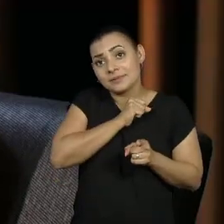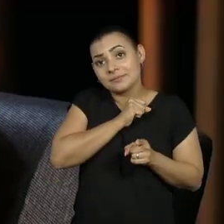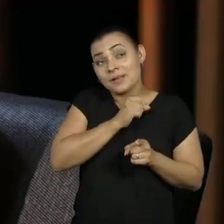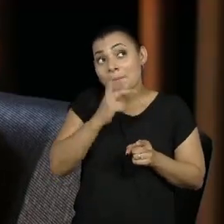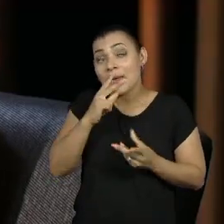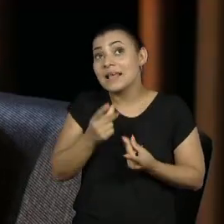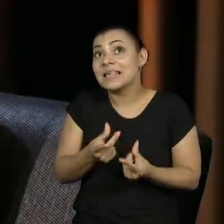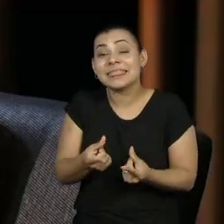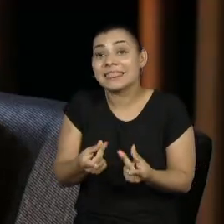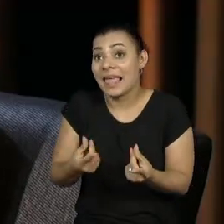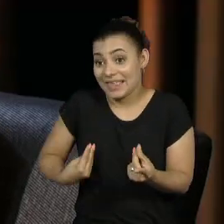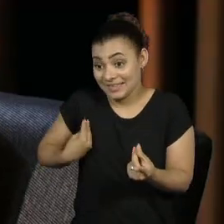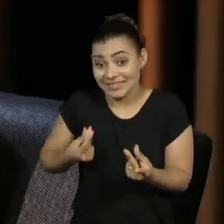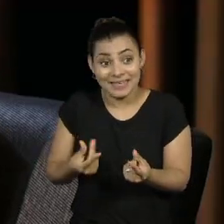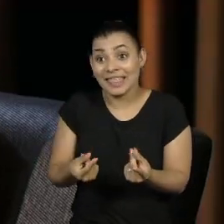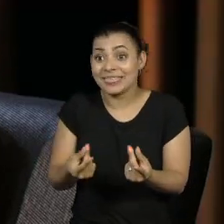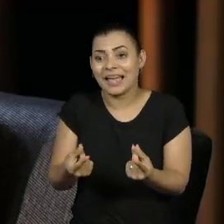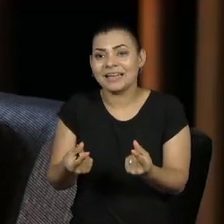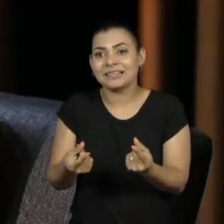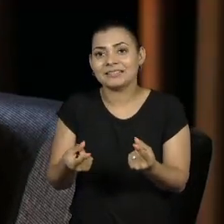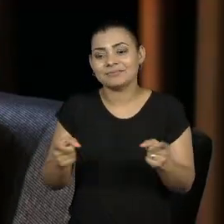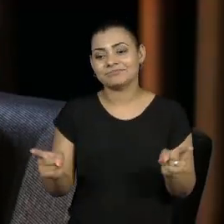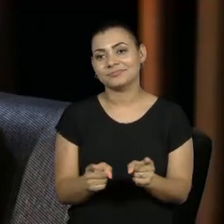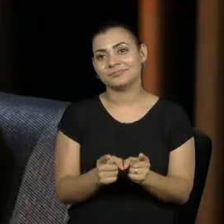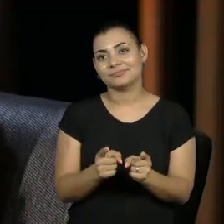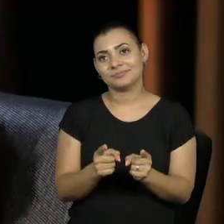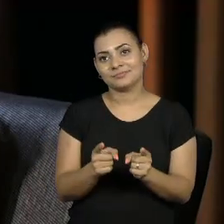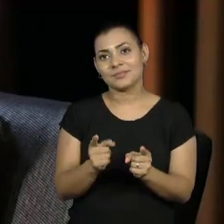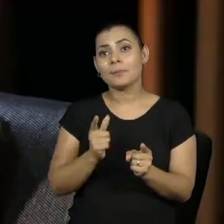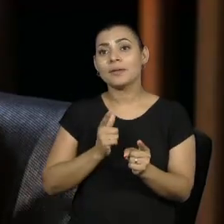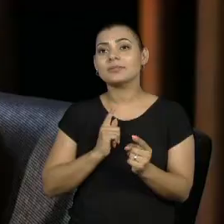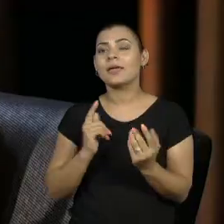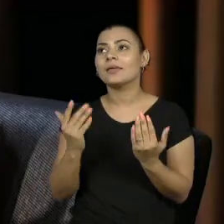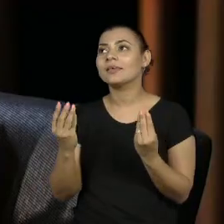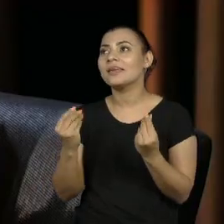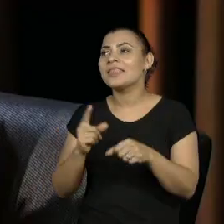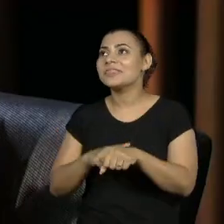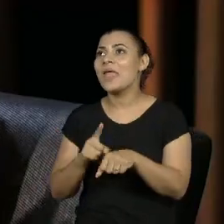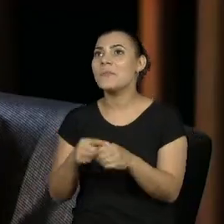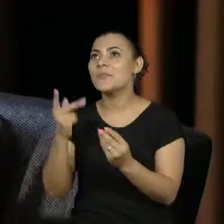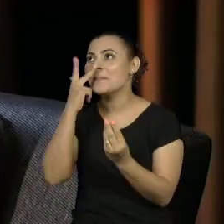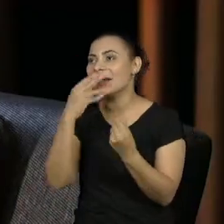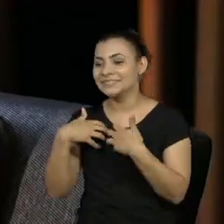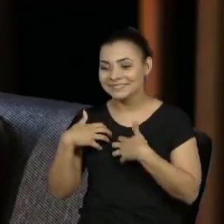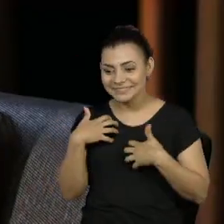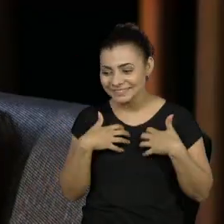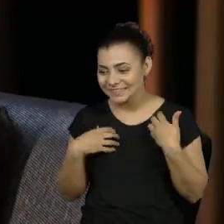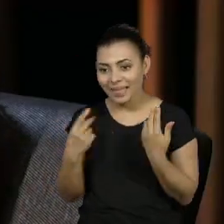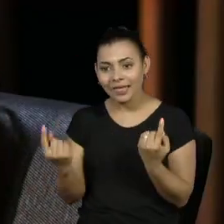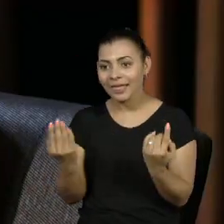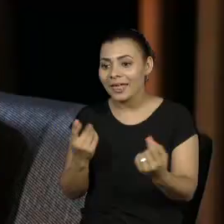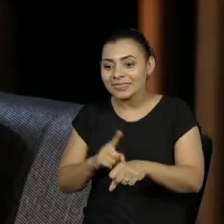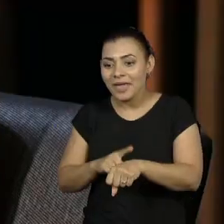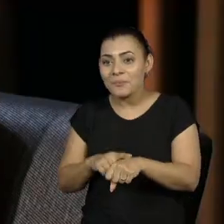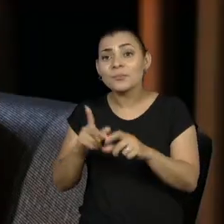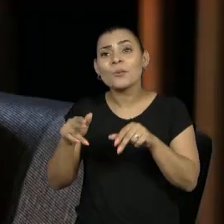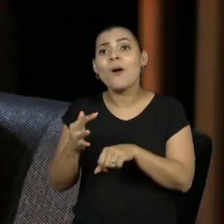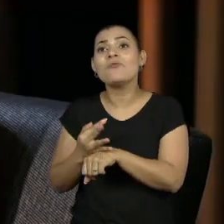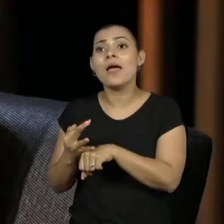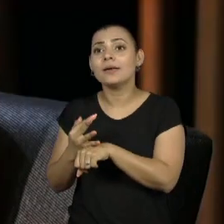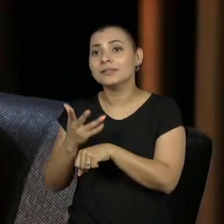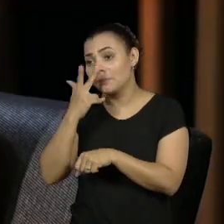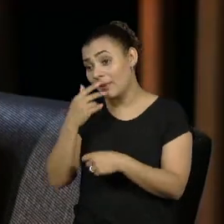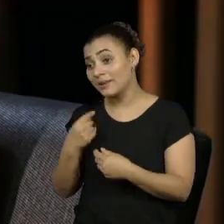parece infinito enquanto você tá nela mas que tem esse duplo movimento da temporalidade é a vida que nem as nossas férias